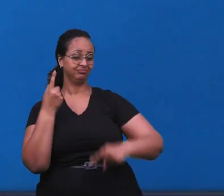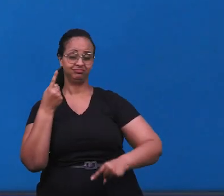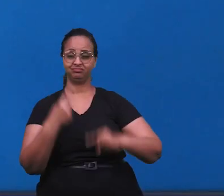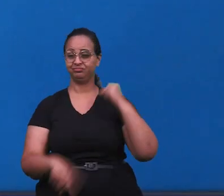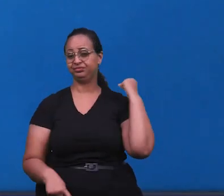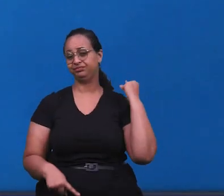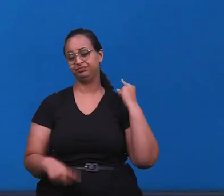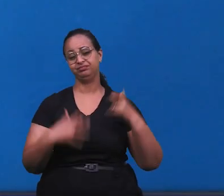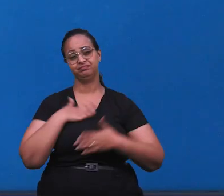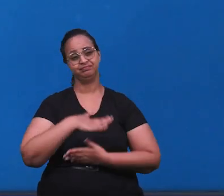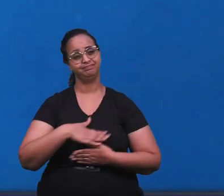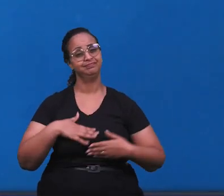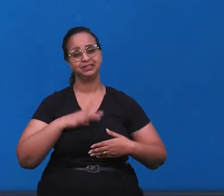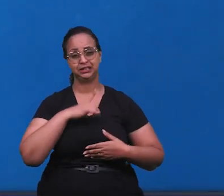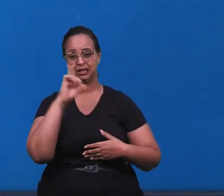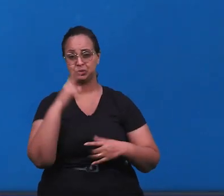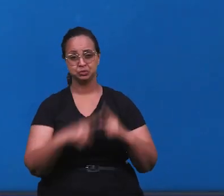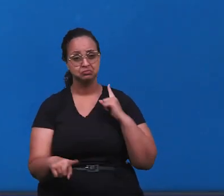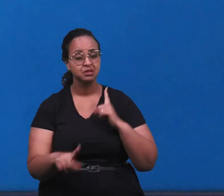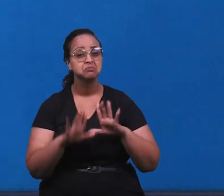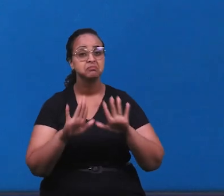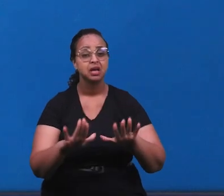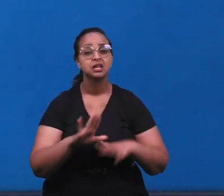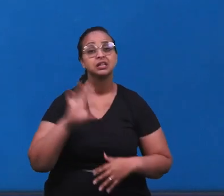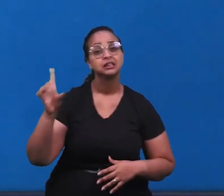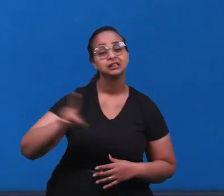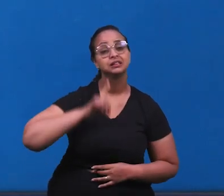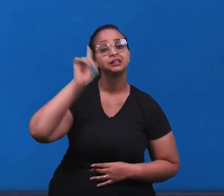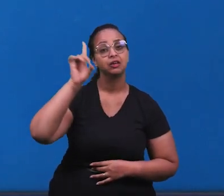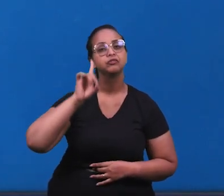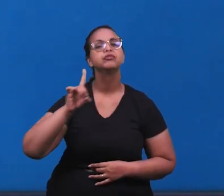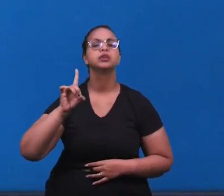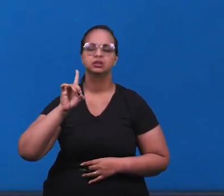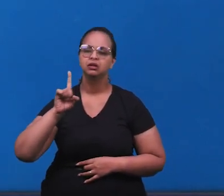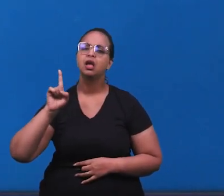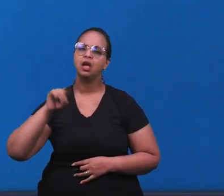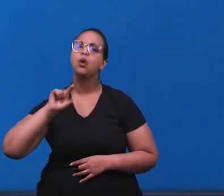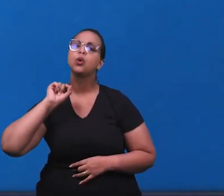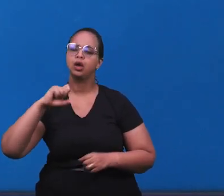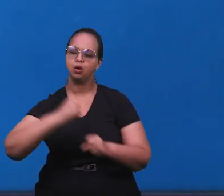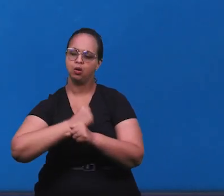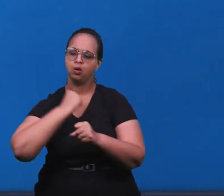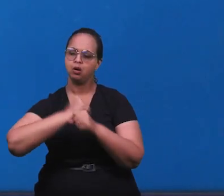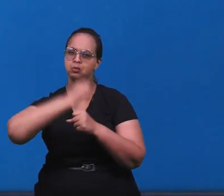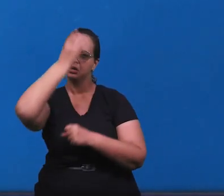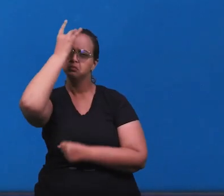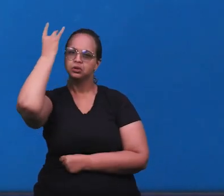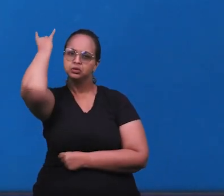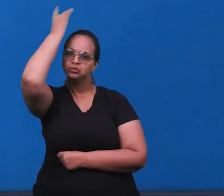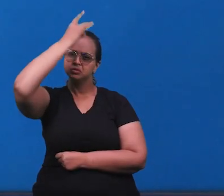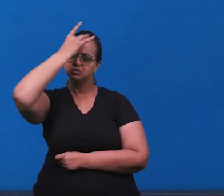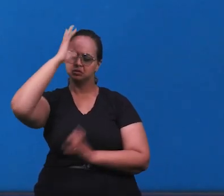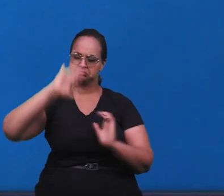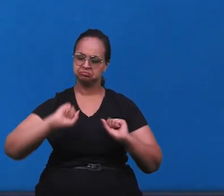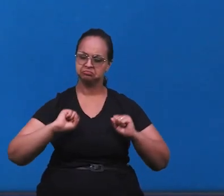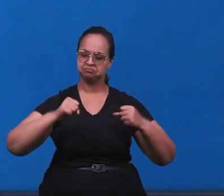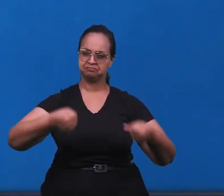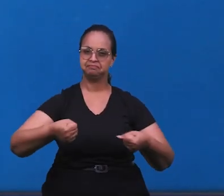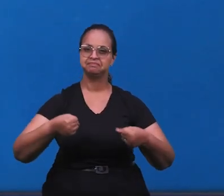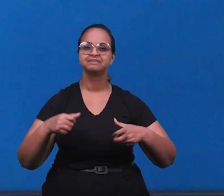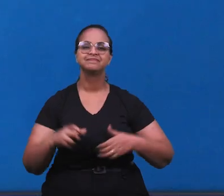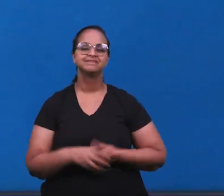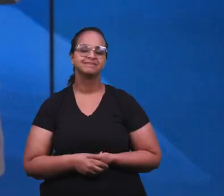que não agradou a Deus, mas a obra de Davi representando a obra do Espírito Santo, que em tudo agradou a Deus. Muito obrigado pela